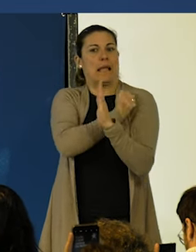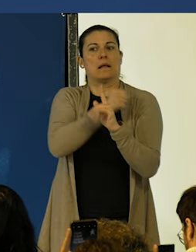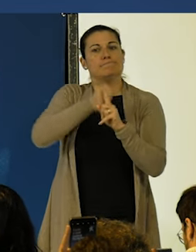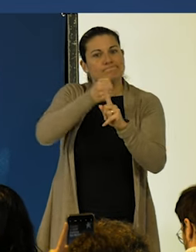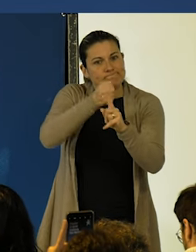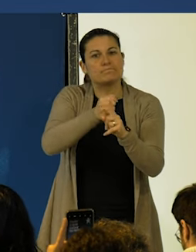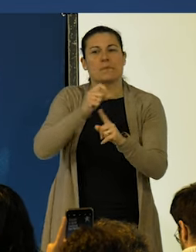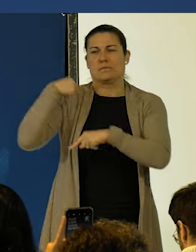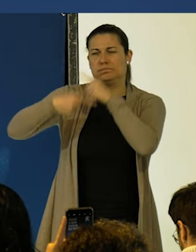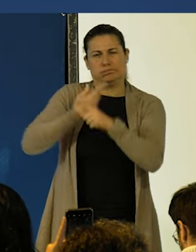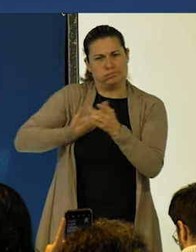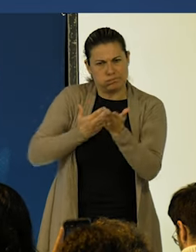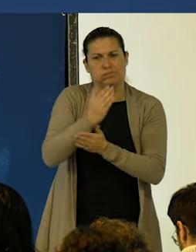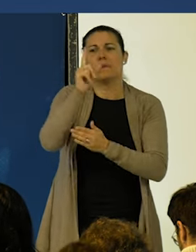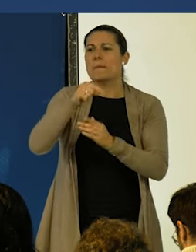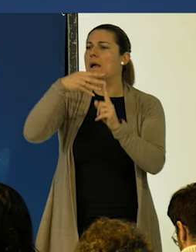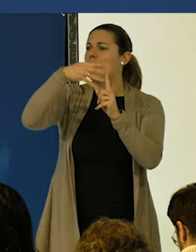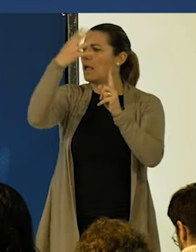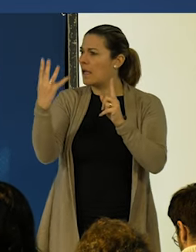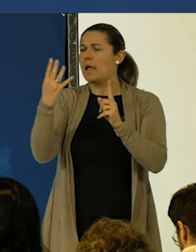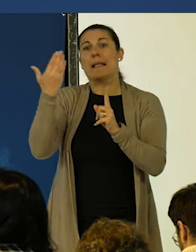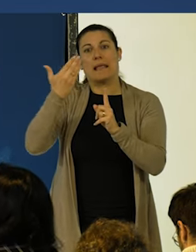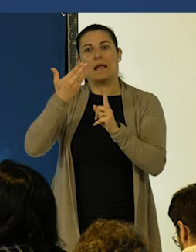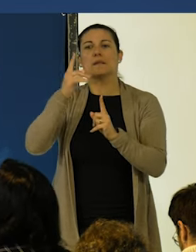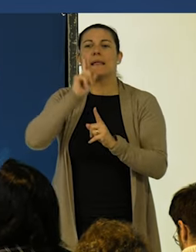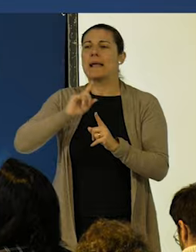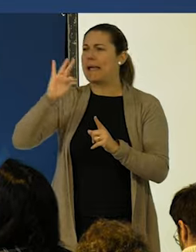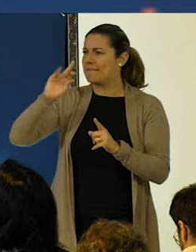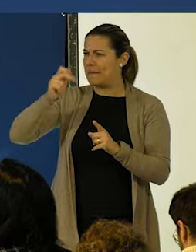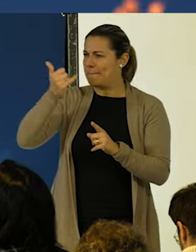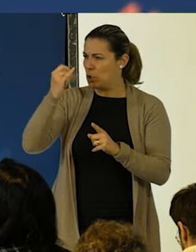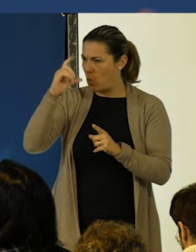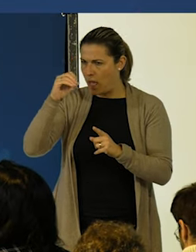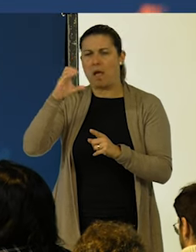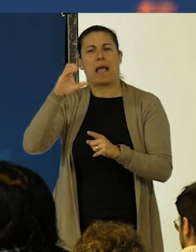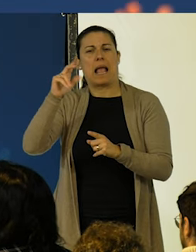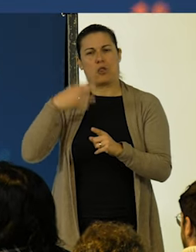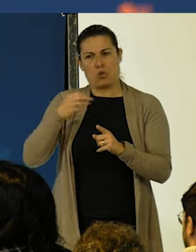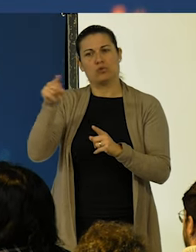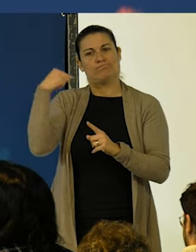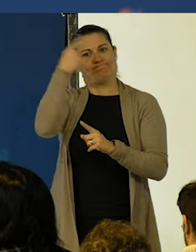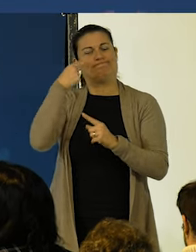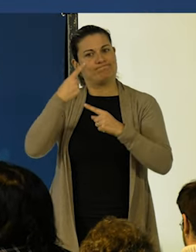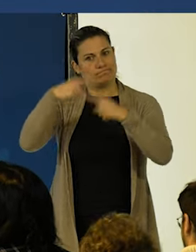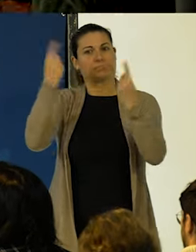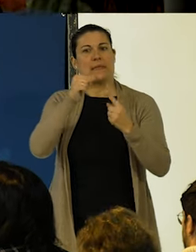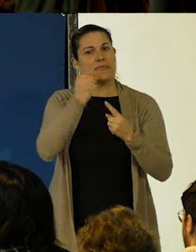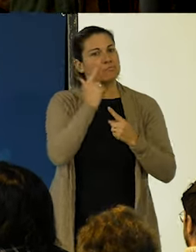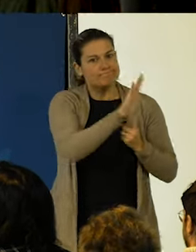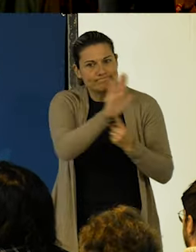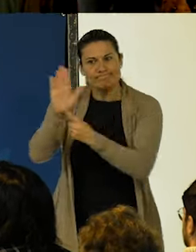direitos LGBT, que tem na Fabiola Cardoso um dos seus rostos, não só no distrito, mas em todo o país.